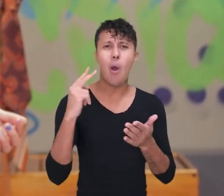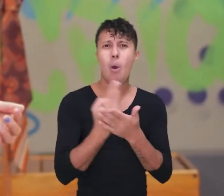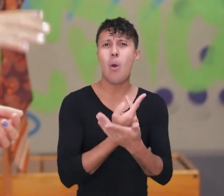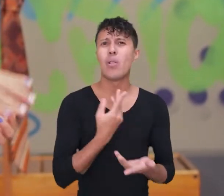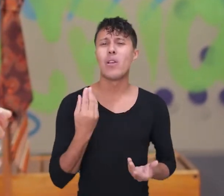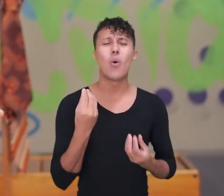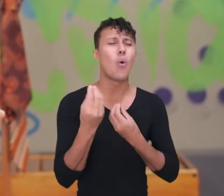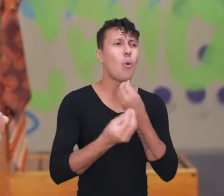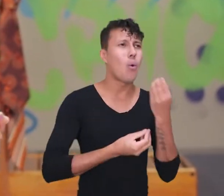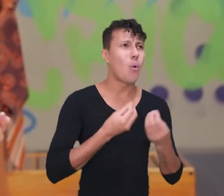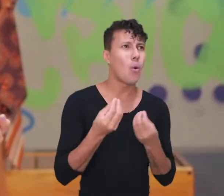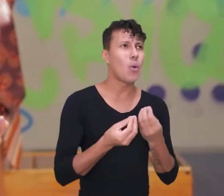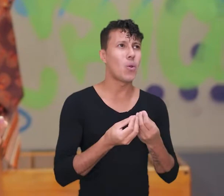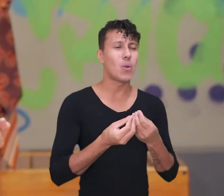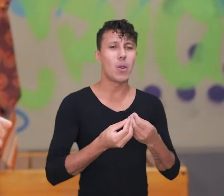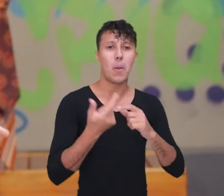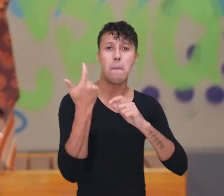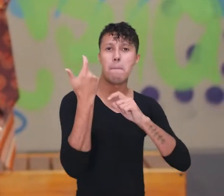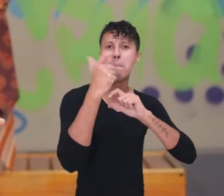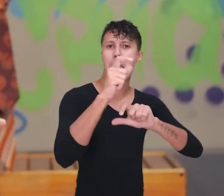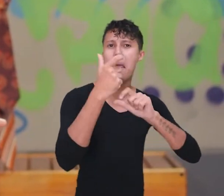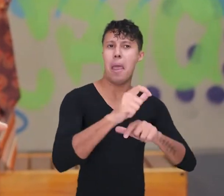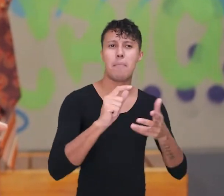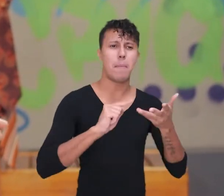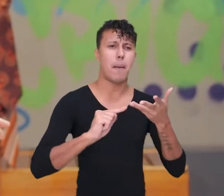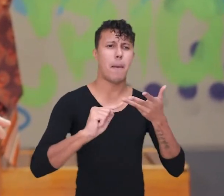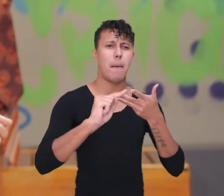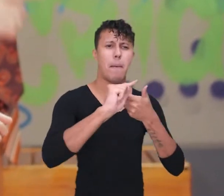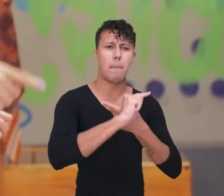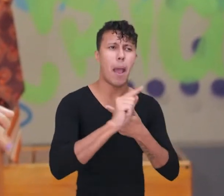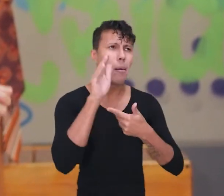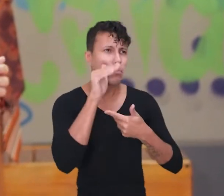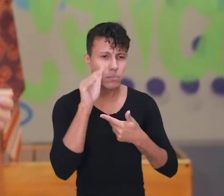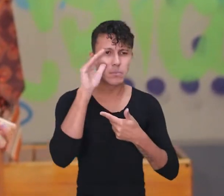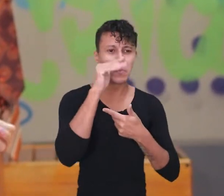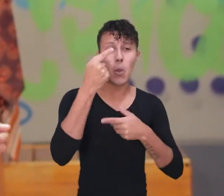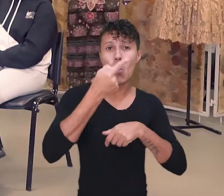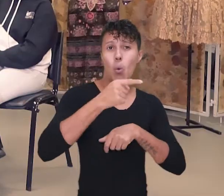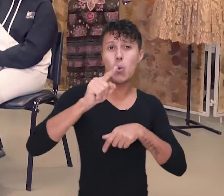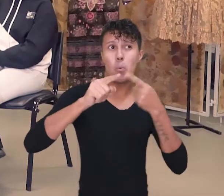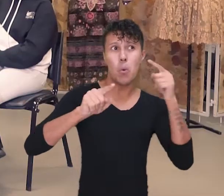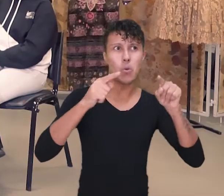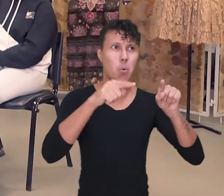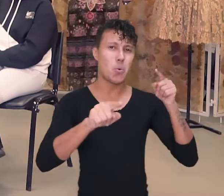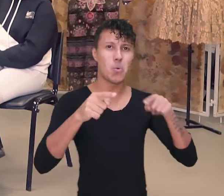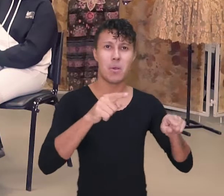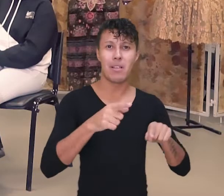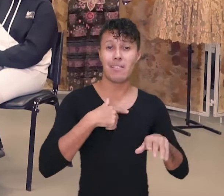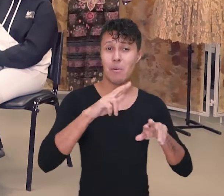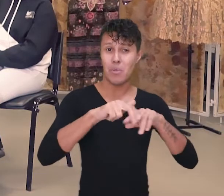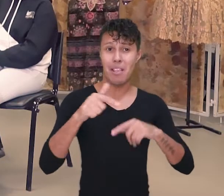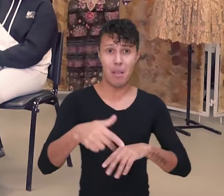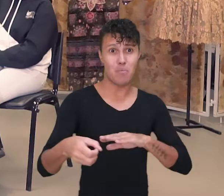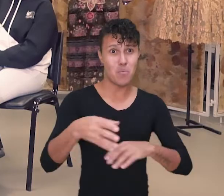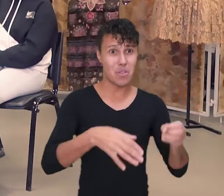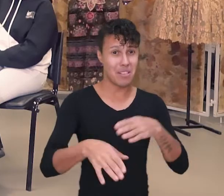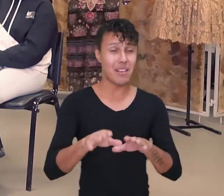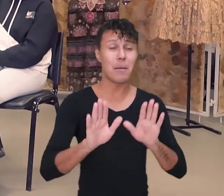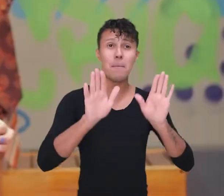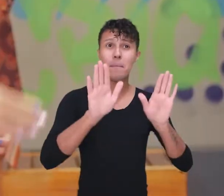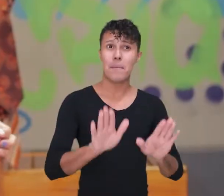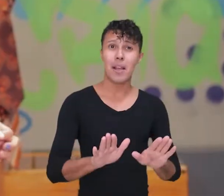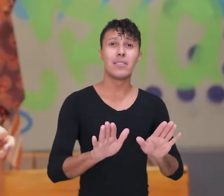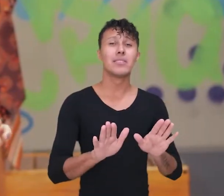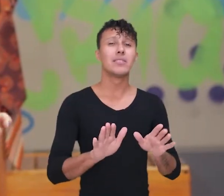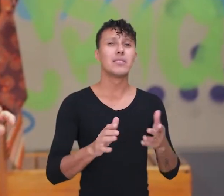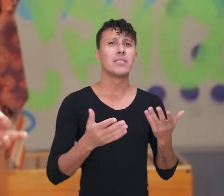é o último meme e qual foi a última música que foi lançada. Isso é muito moderno. Mas às vezes